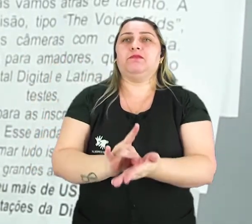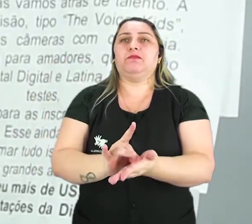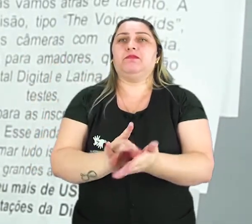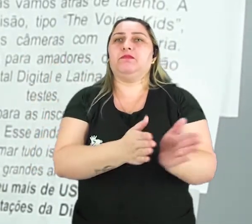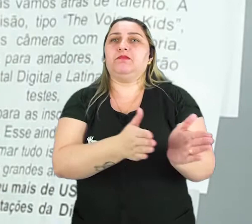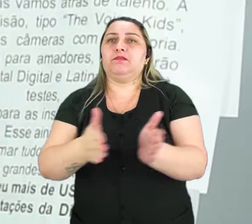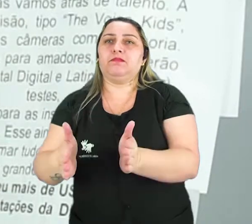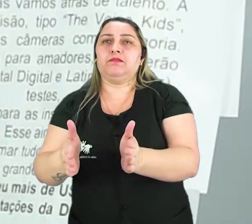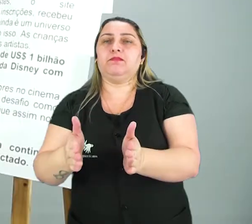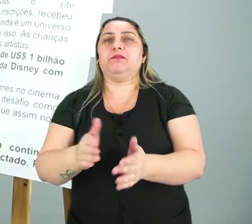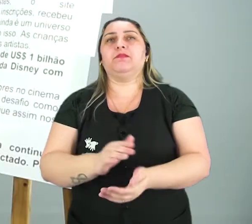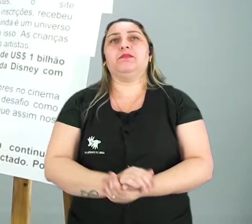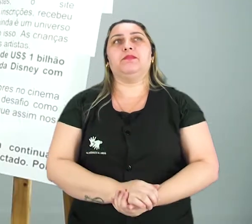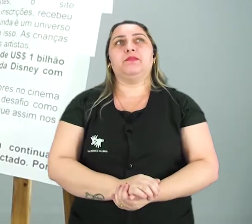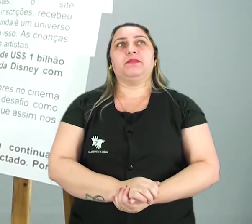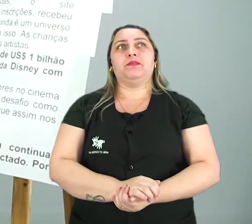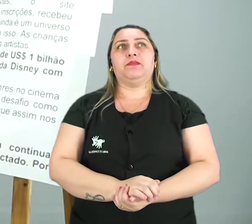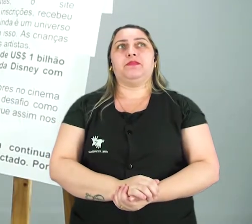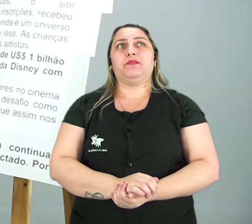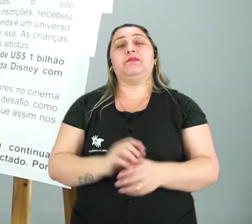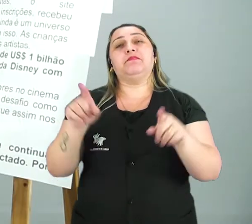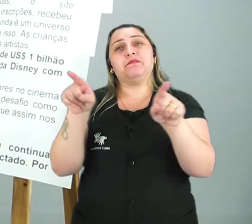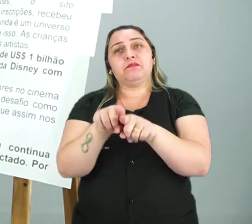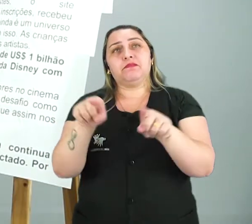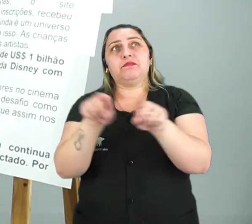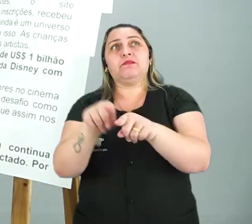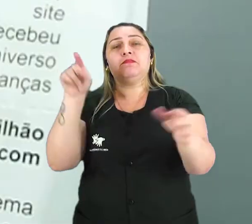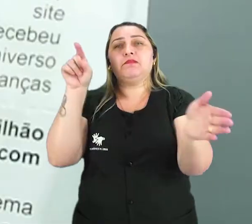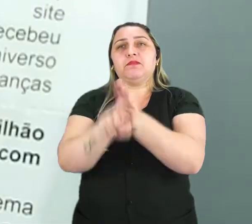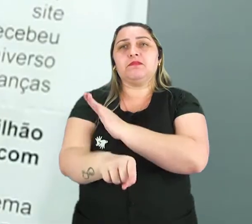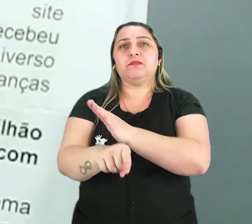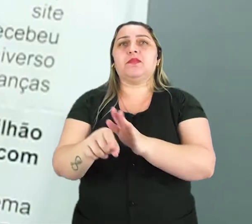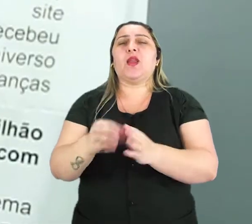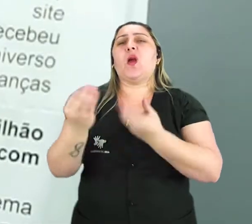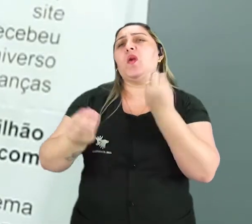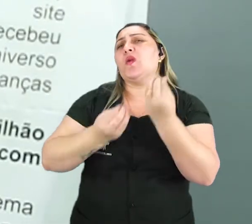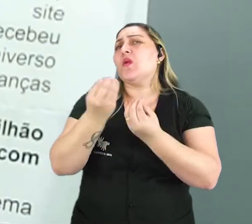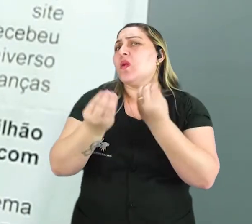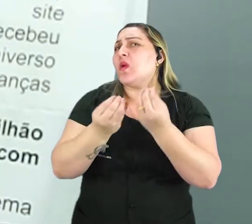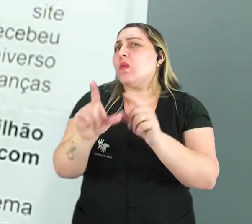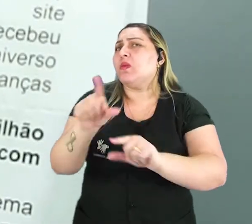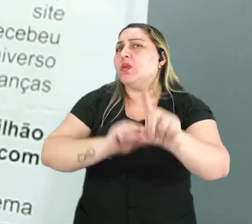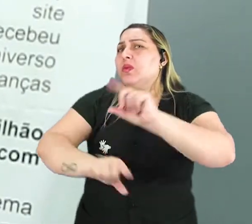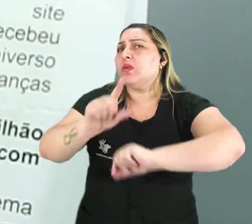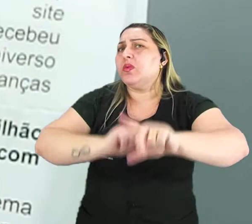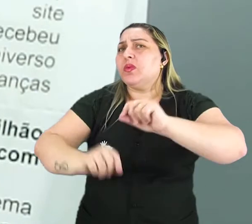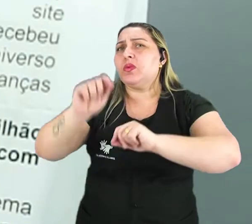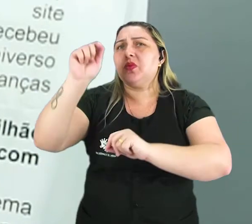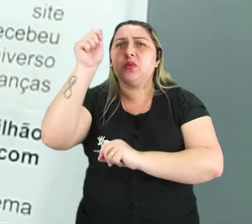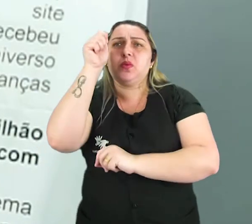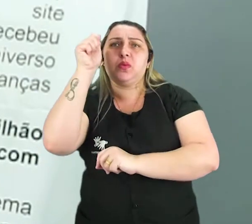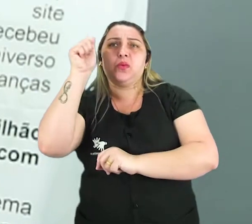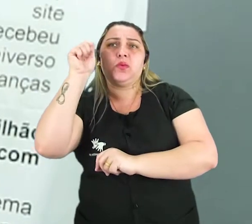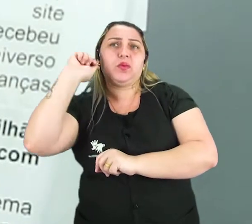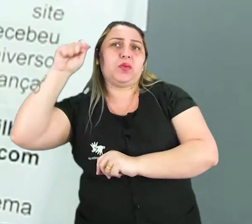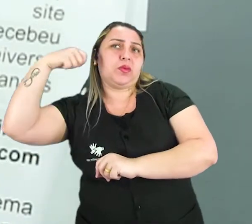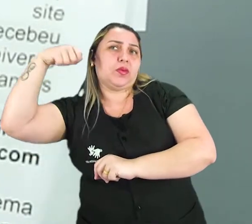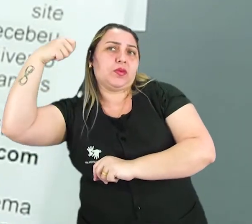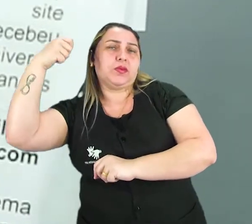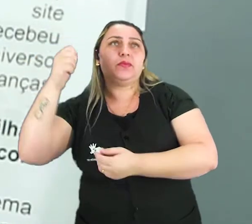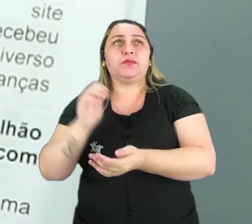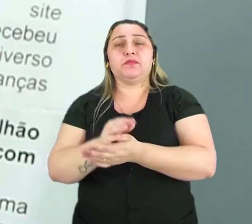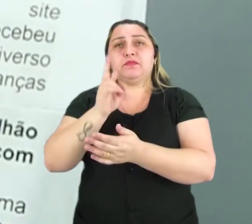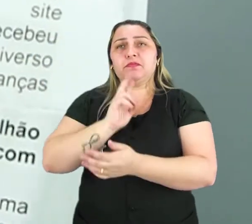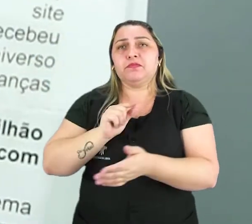Olha só o que o Maurício fala. Também foi perguntado o seguinte para ele, ó, como será a escolha dos atores, né?